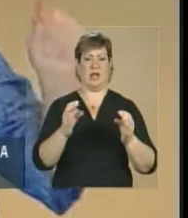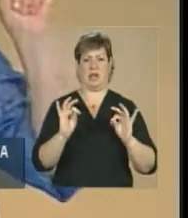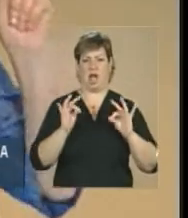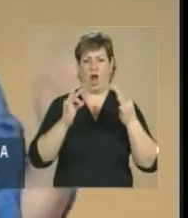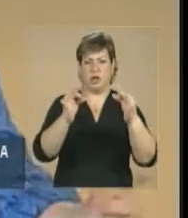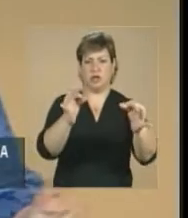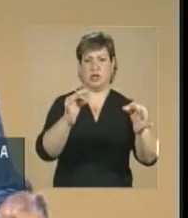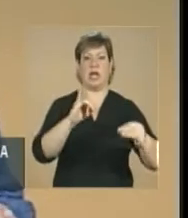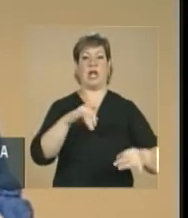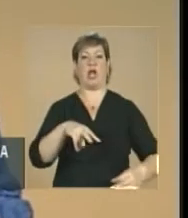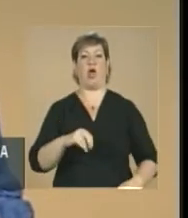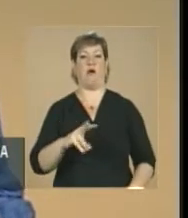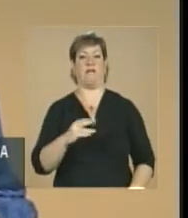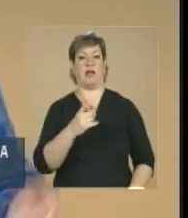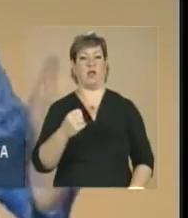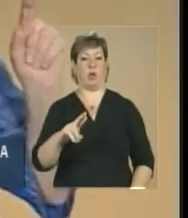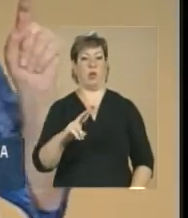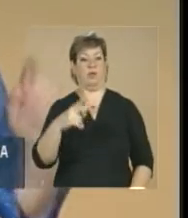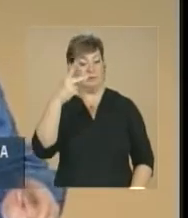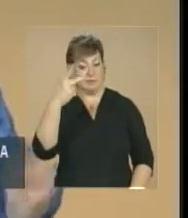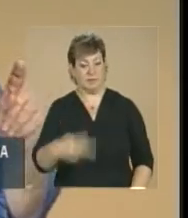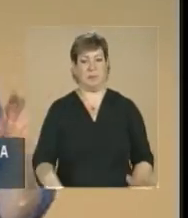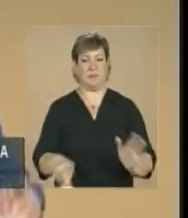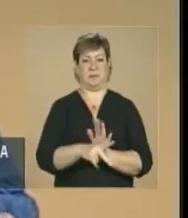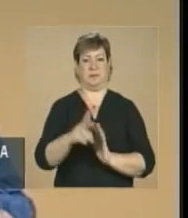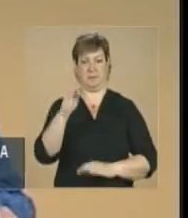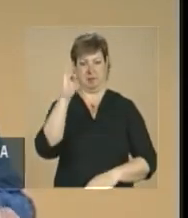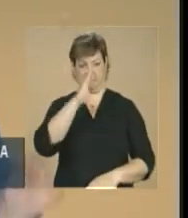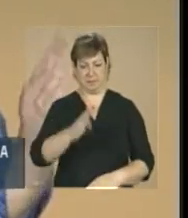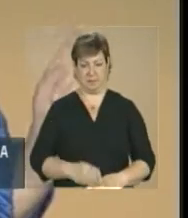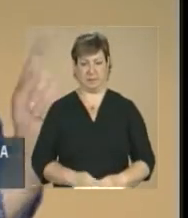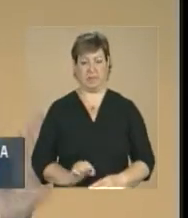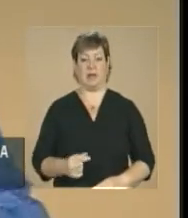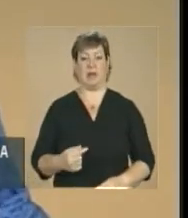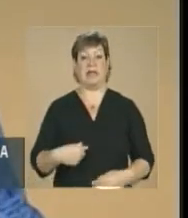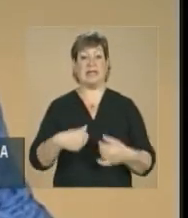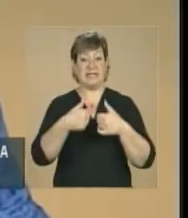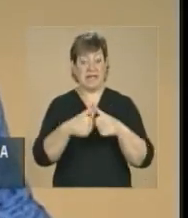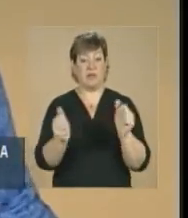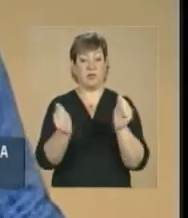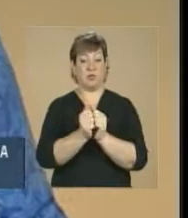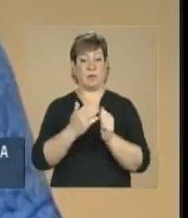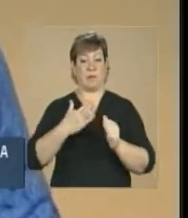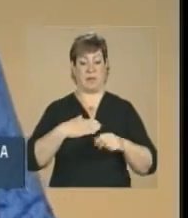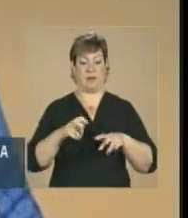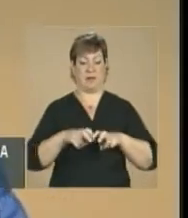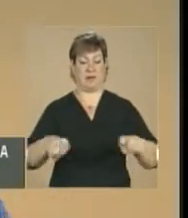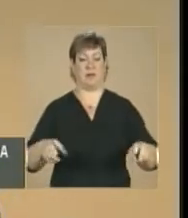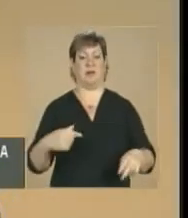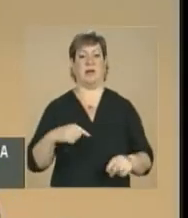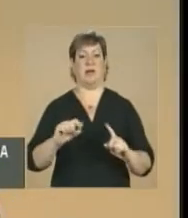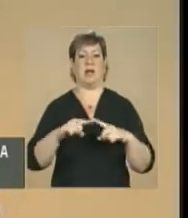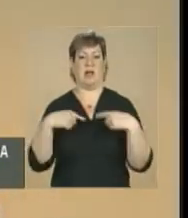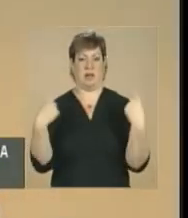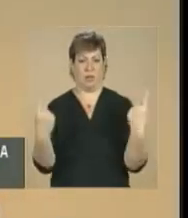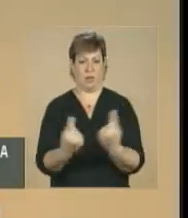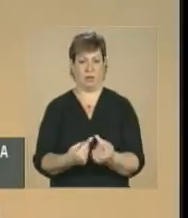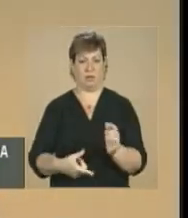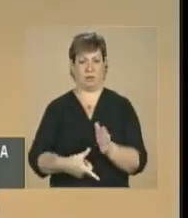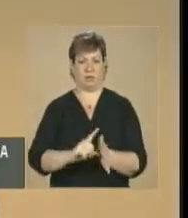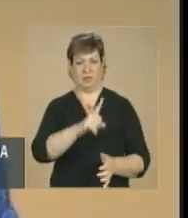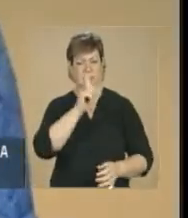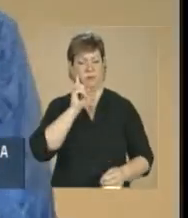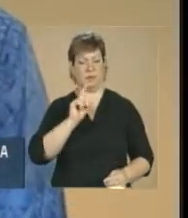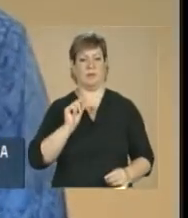tecnólogo e o inovador. Estava presente na mesa comigo, na reunião do MIT,